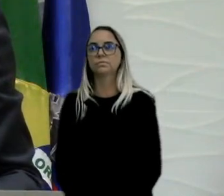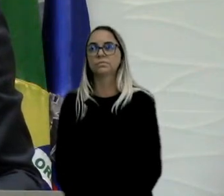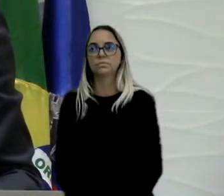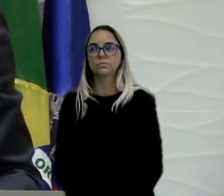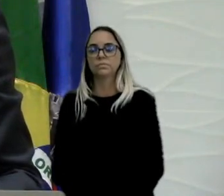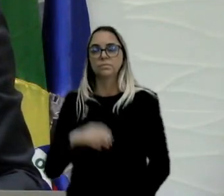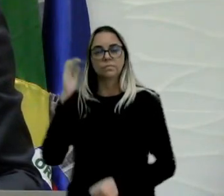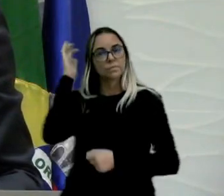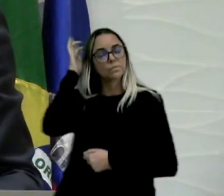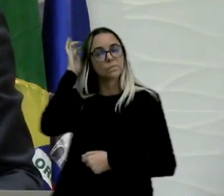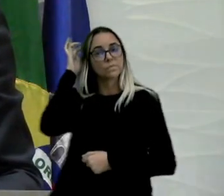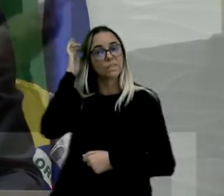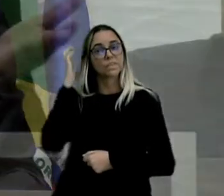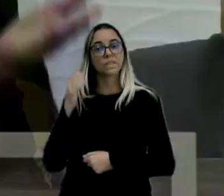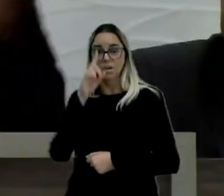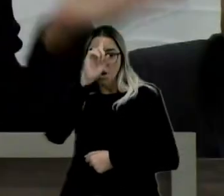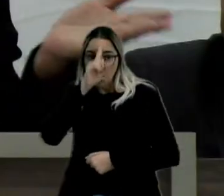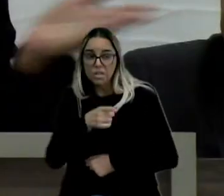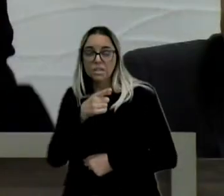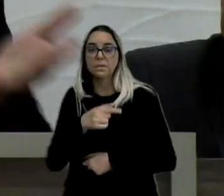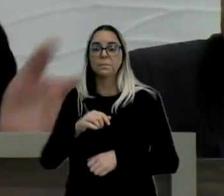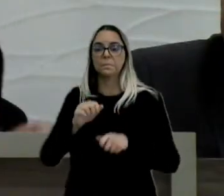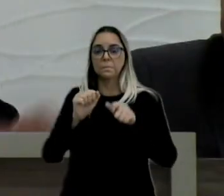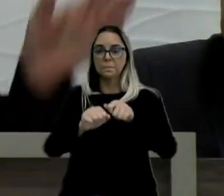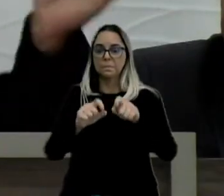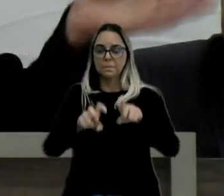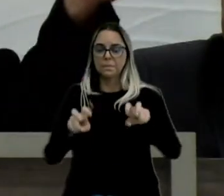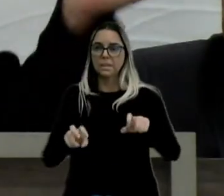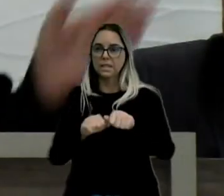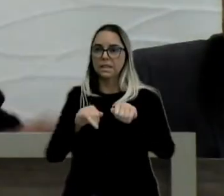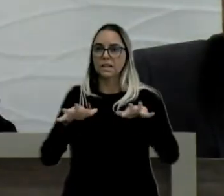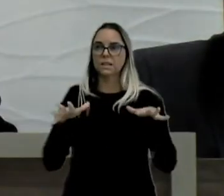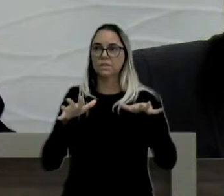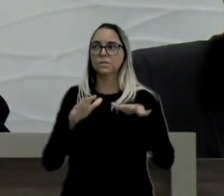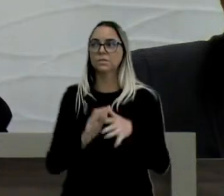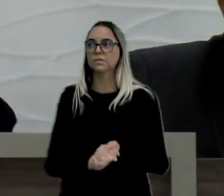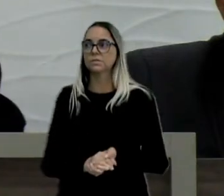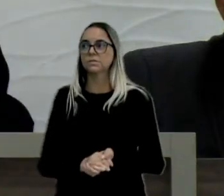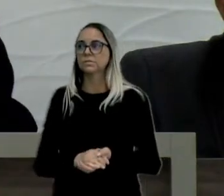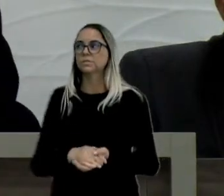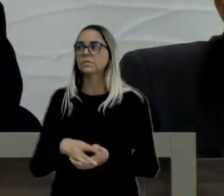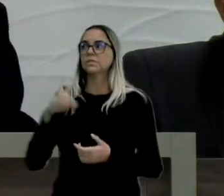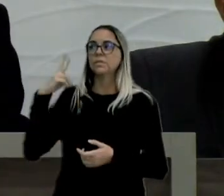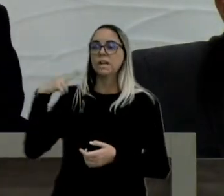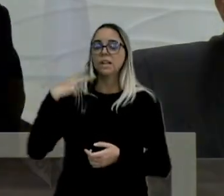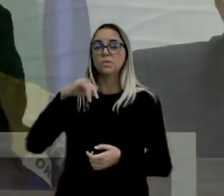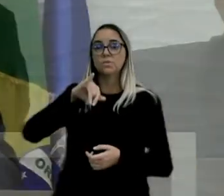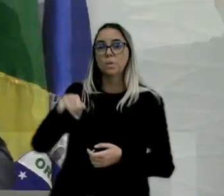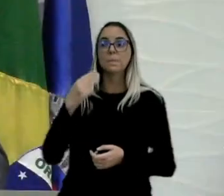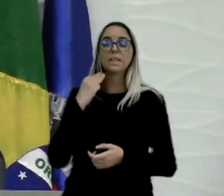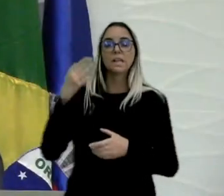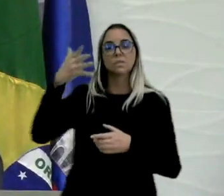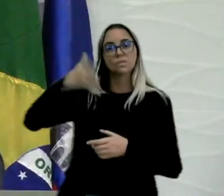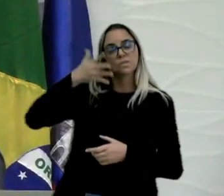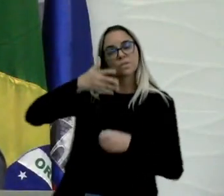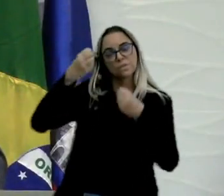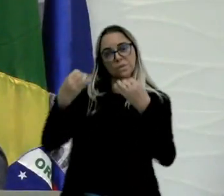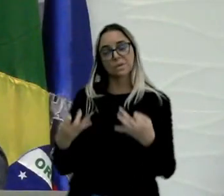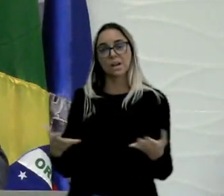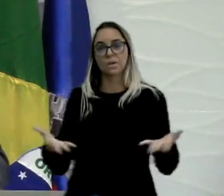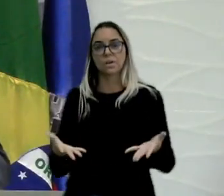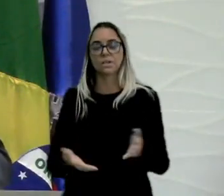para botar ordem plenário tem que ser assim pede não quer atender Vereador João discutindo o requerimento